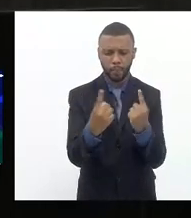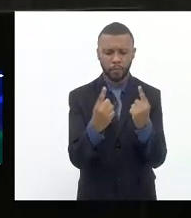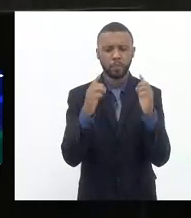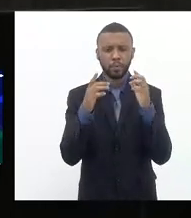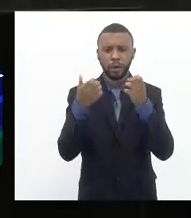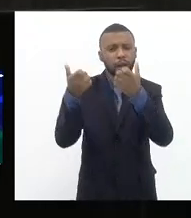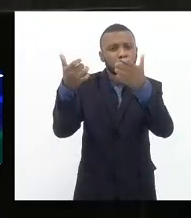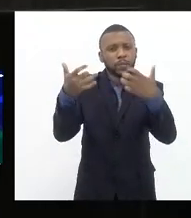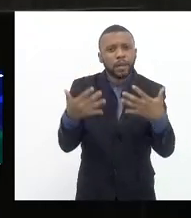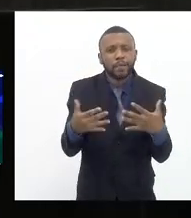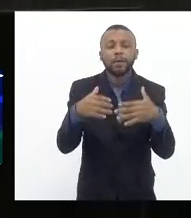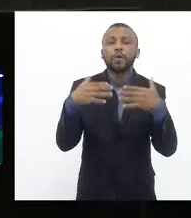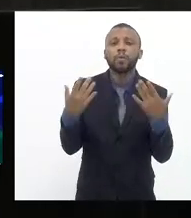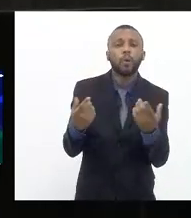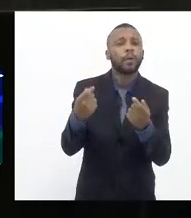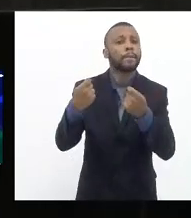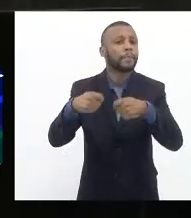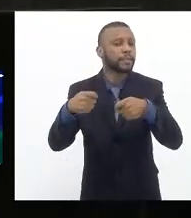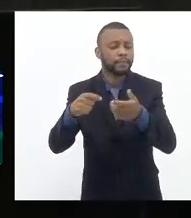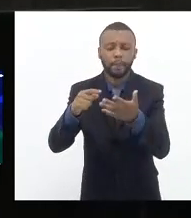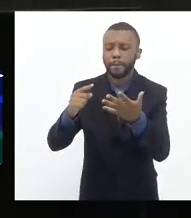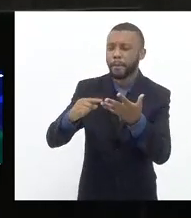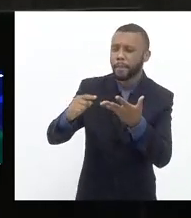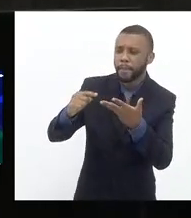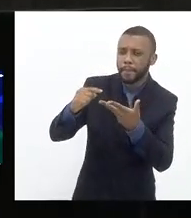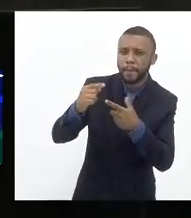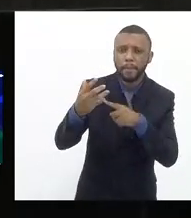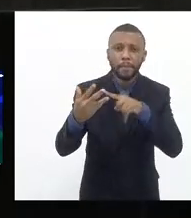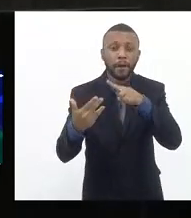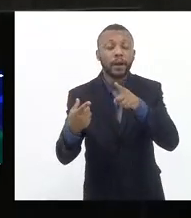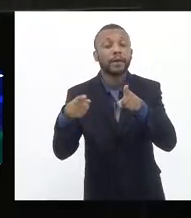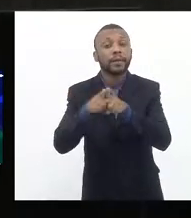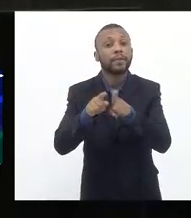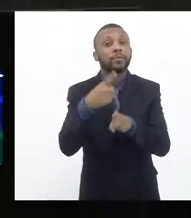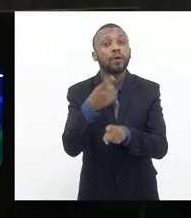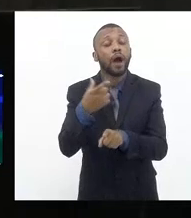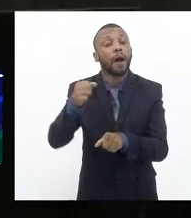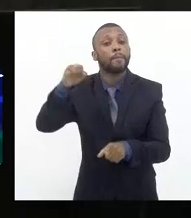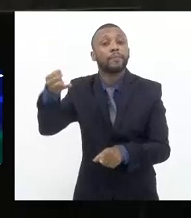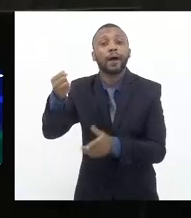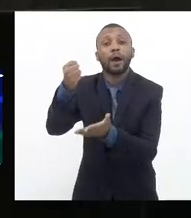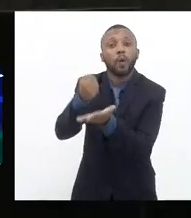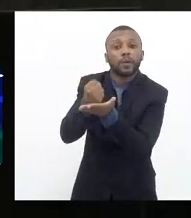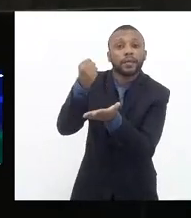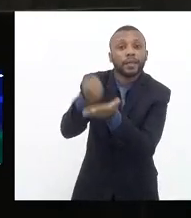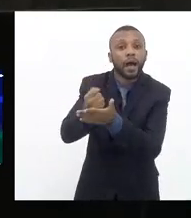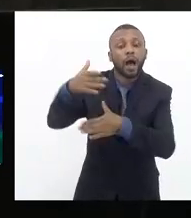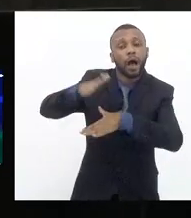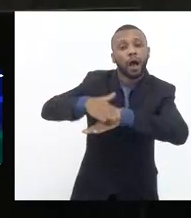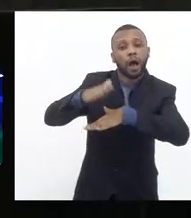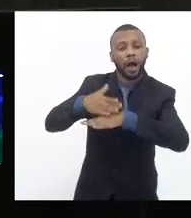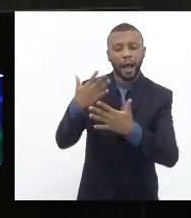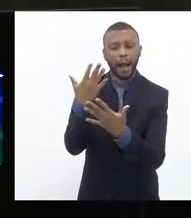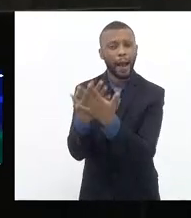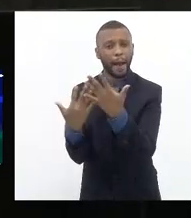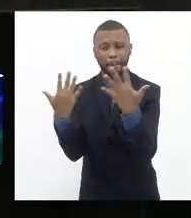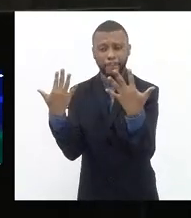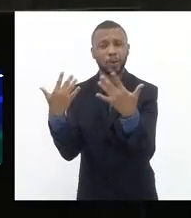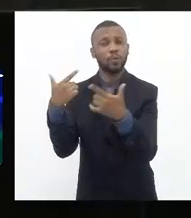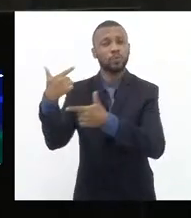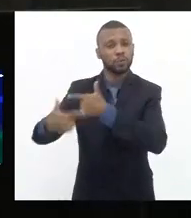A seguir, quando começava a obra, a gente aproveitava também a mão de obra da favela. Por isso que eu fiz uma emenda no seu